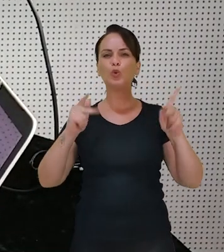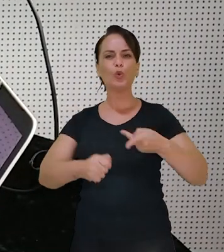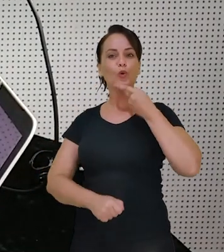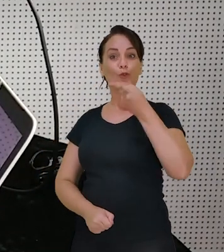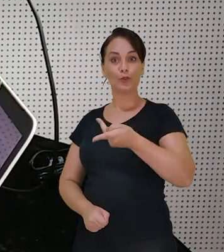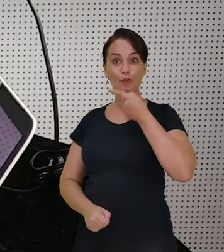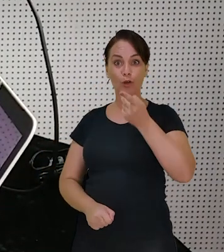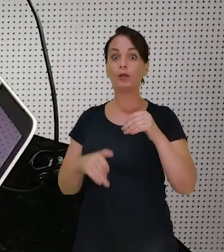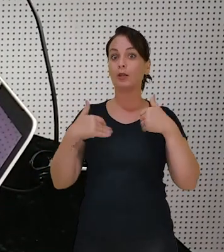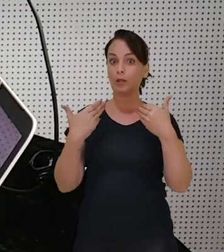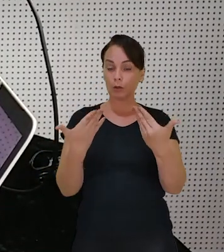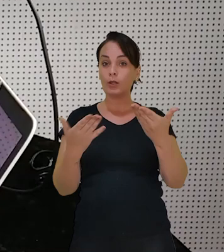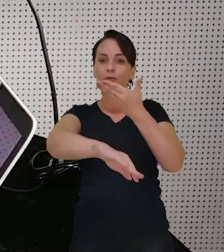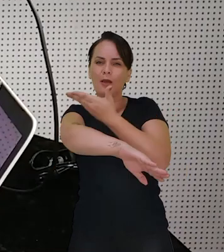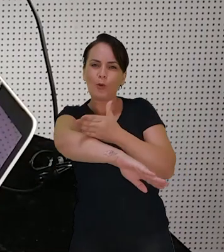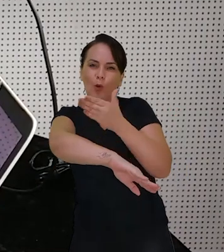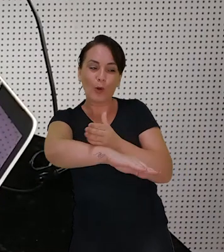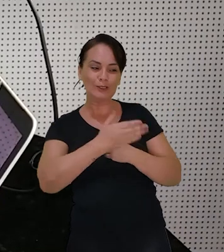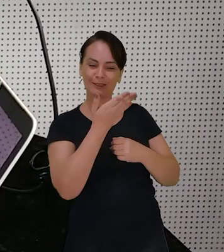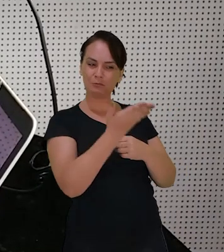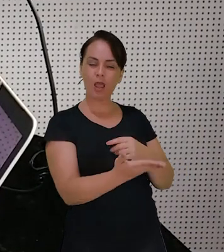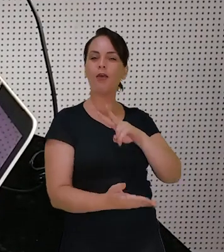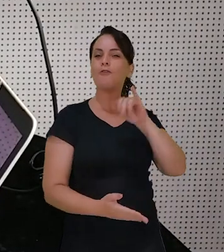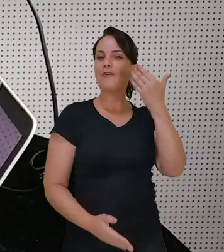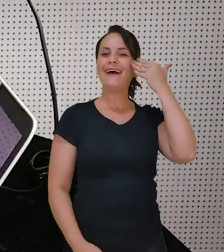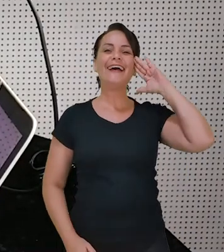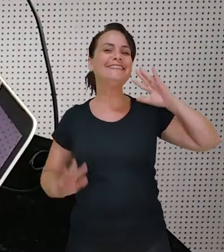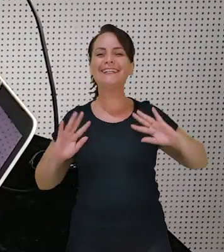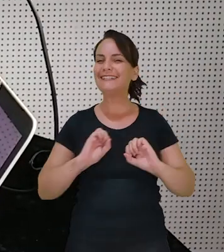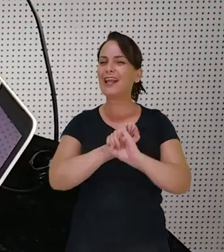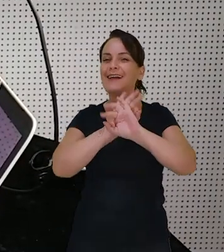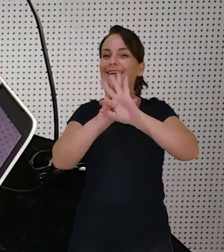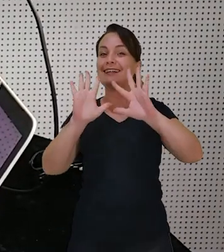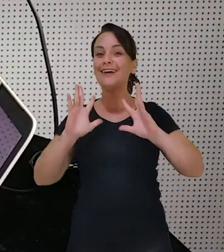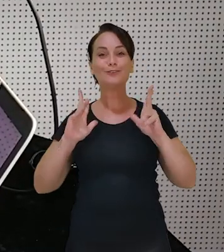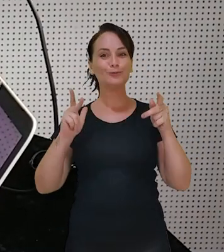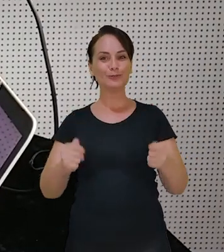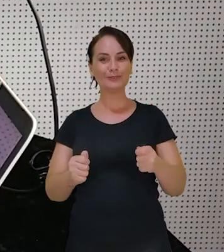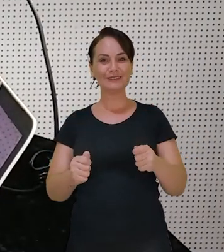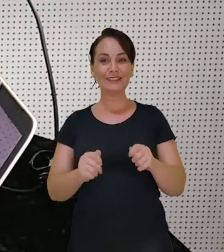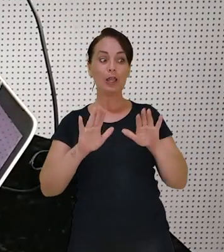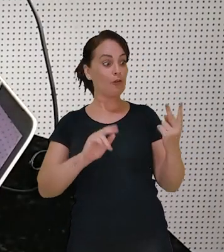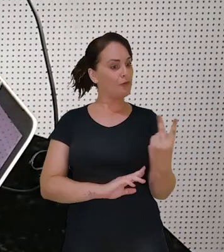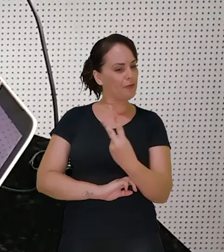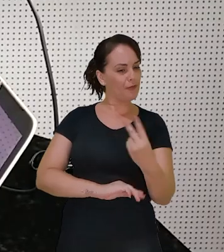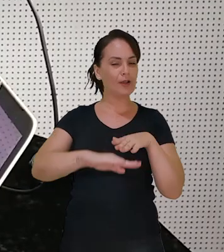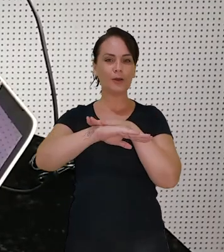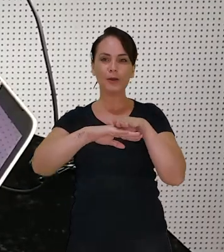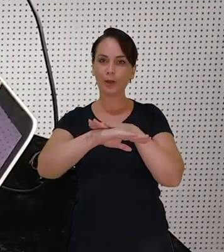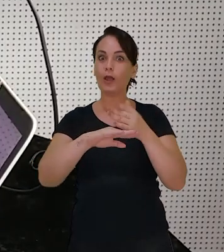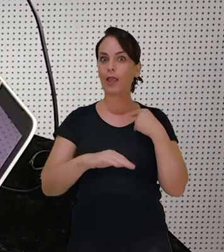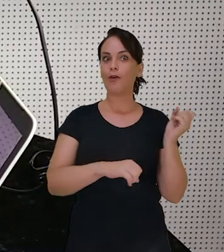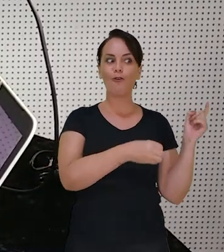fala. E quando você se acostumar com ele, vai entender tudinho também. Fiquem aí conversando que